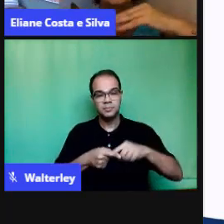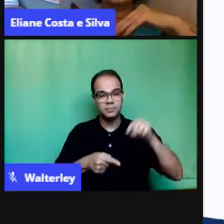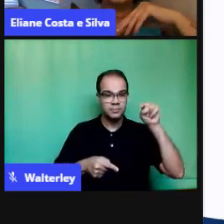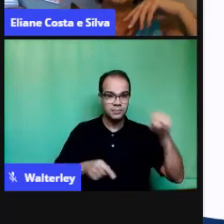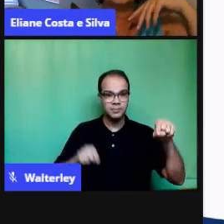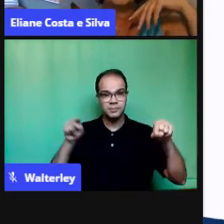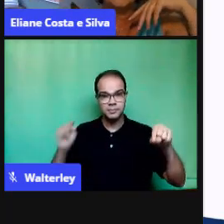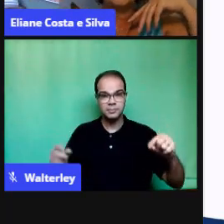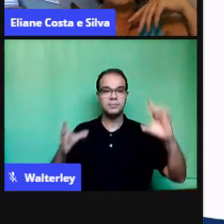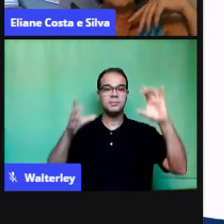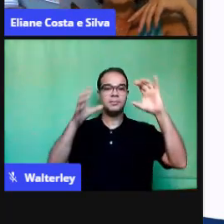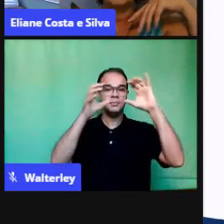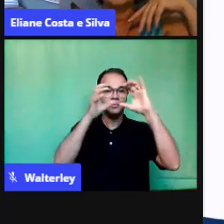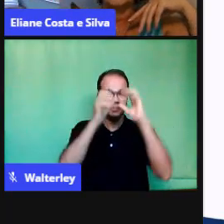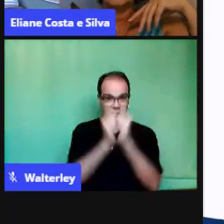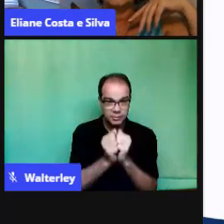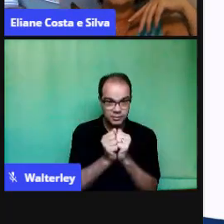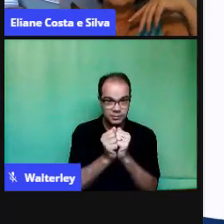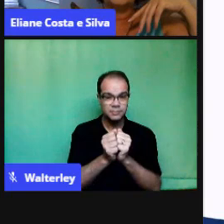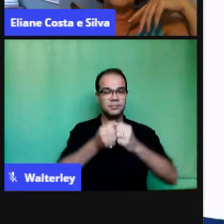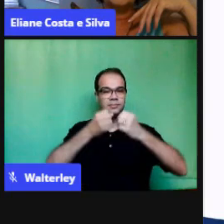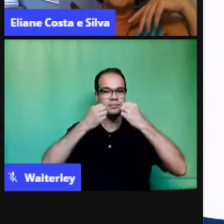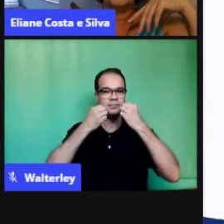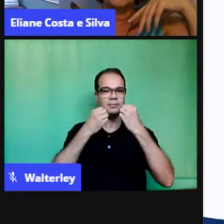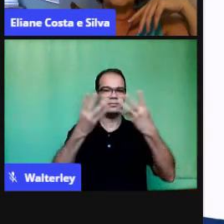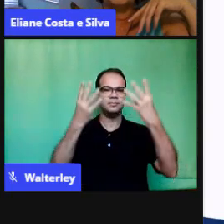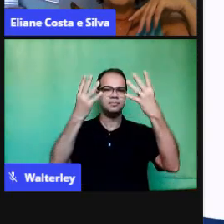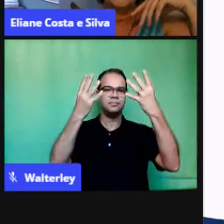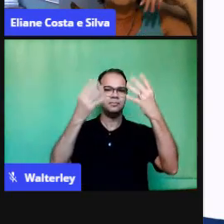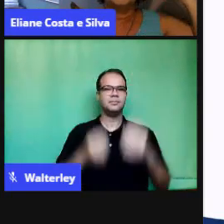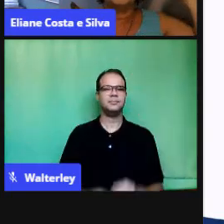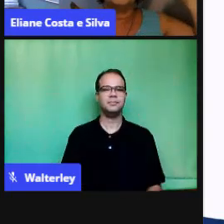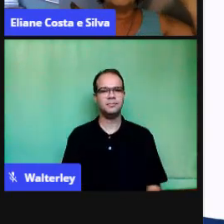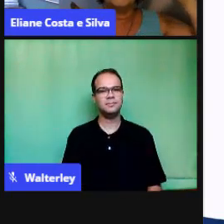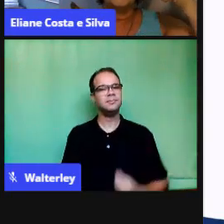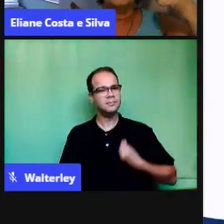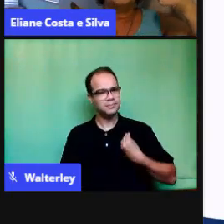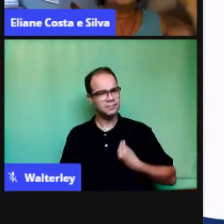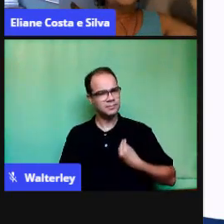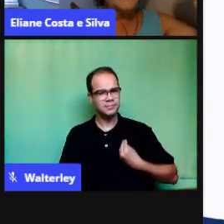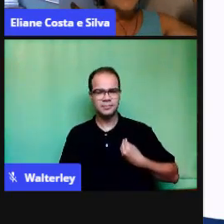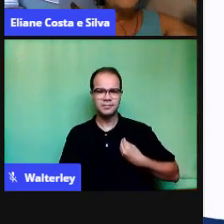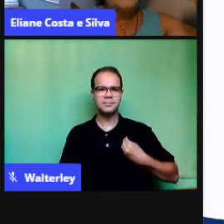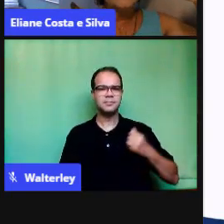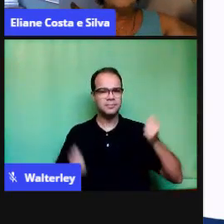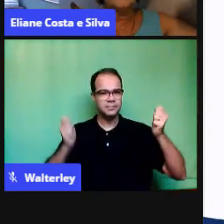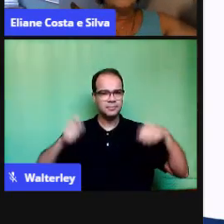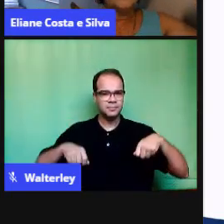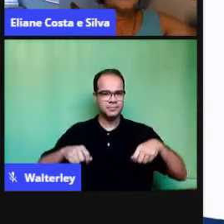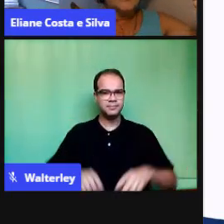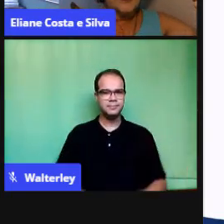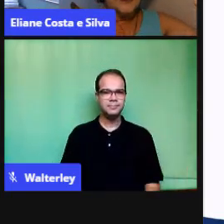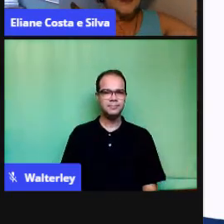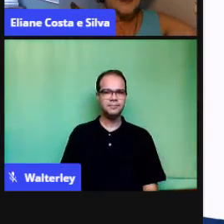outro. Então, se você olhar pelo lado do bem-estar humano, a gente vai ver que onde há